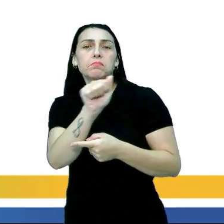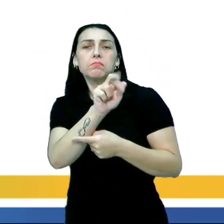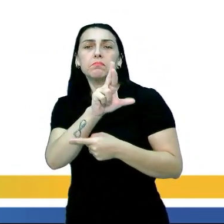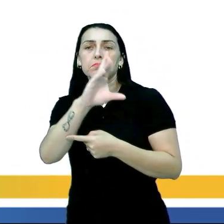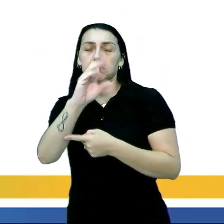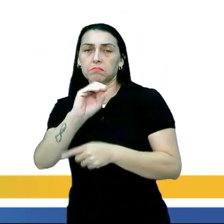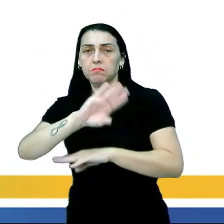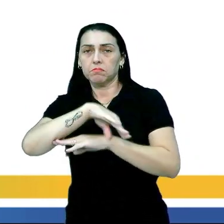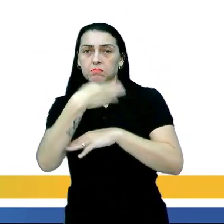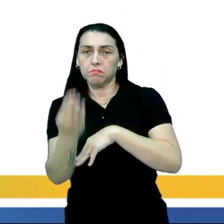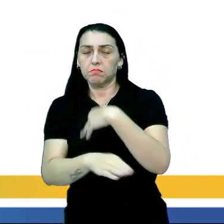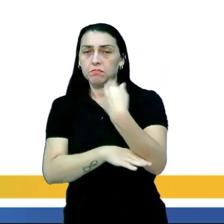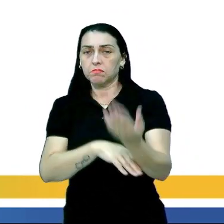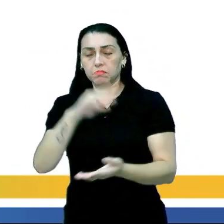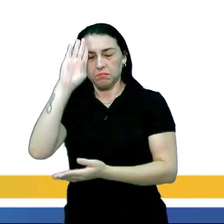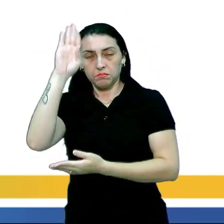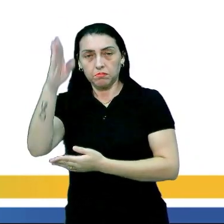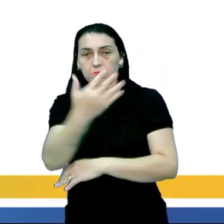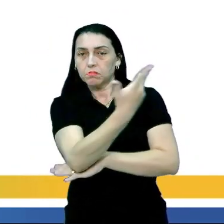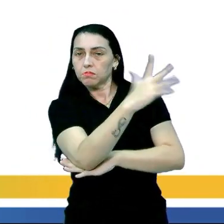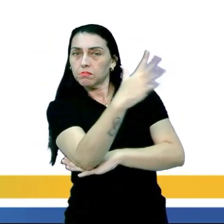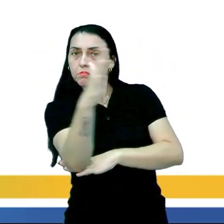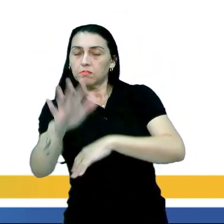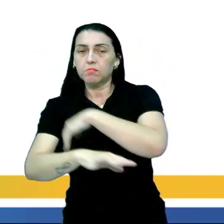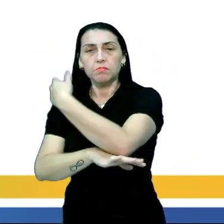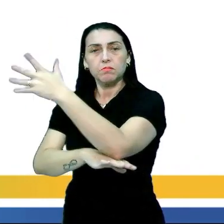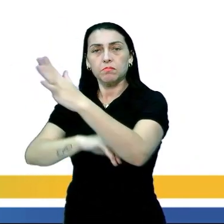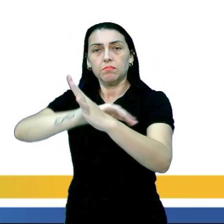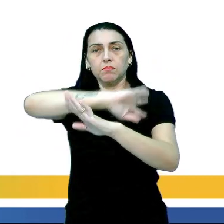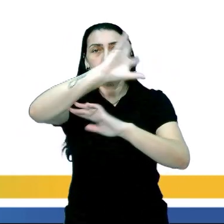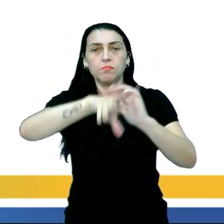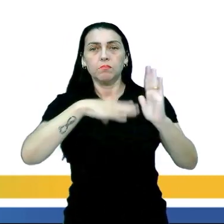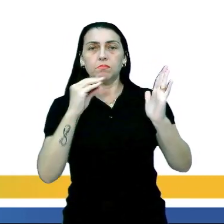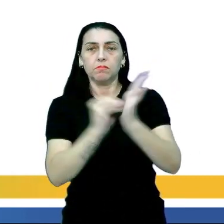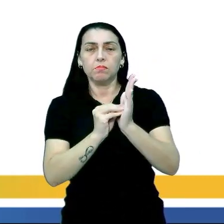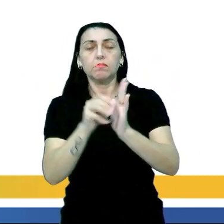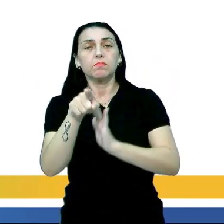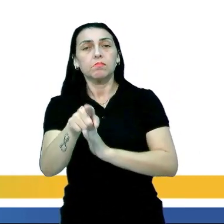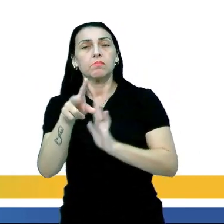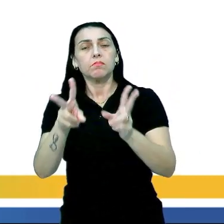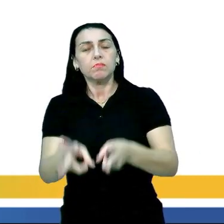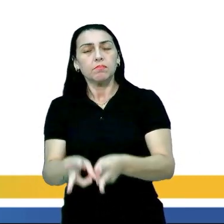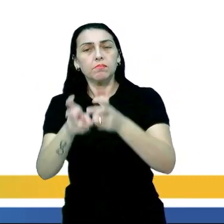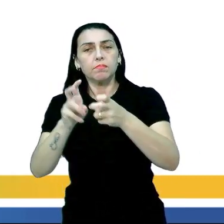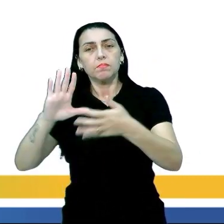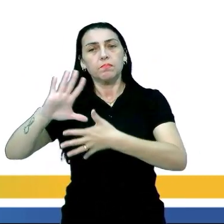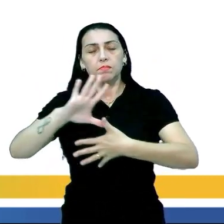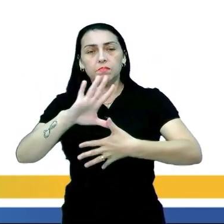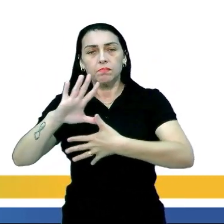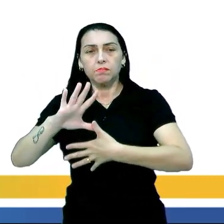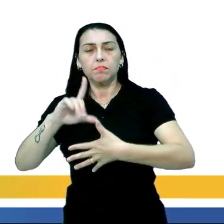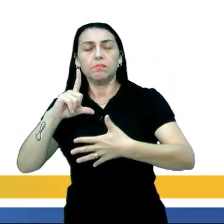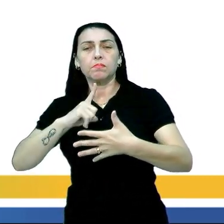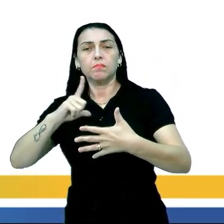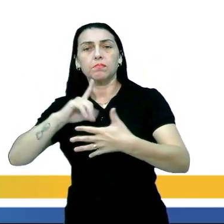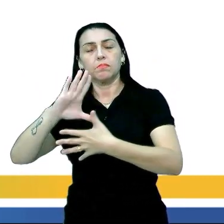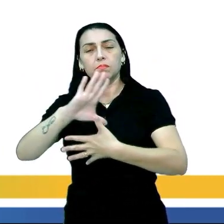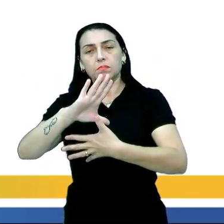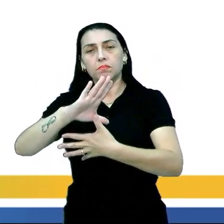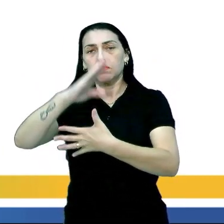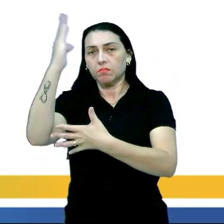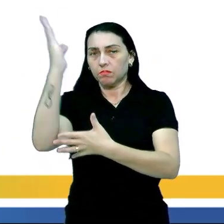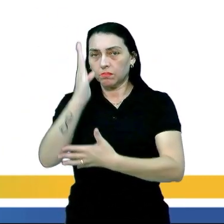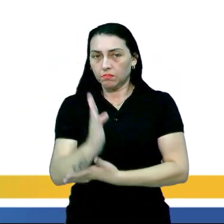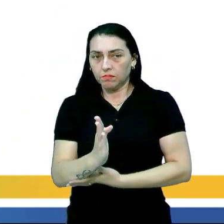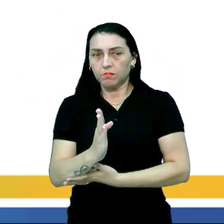Ele ocorre principalmente na floresta amazônica. Vocês vão observar no mapa, a gente tem o mapa do